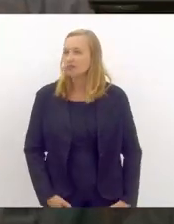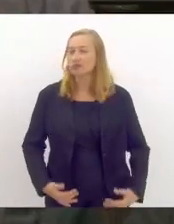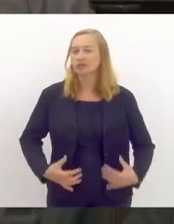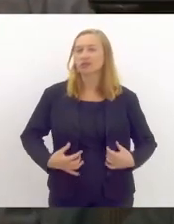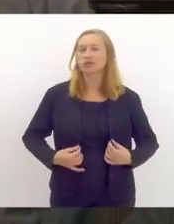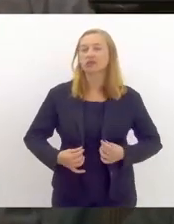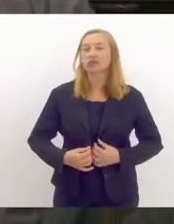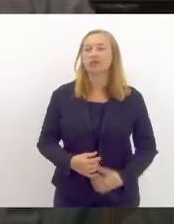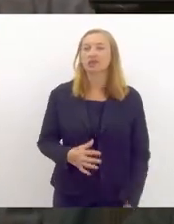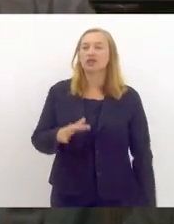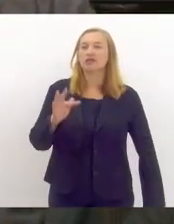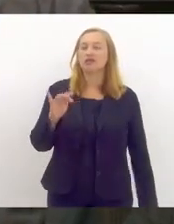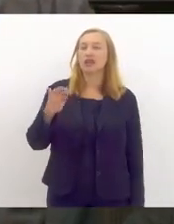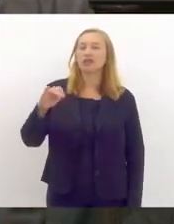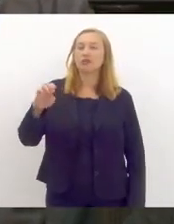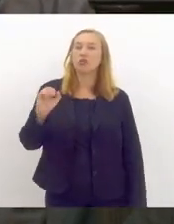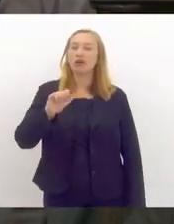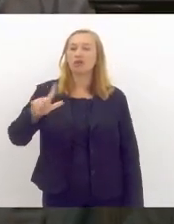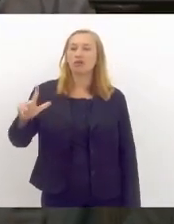Felipe Poubel.